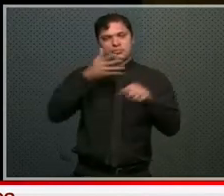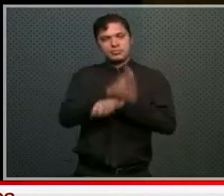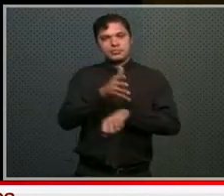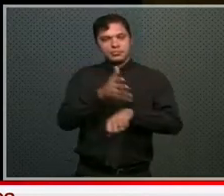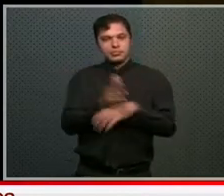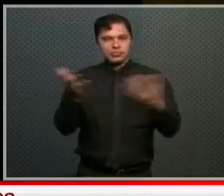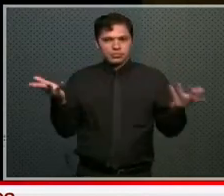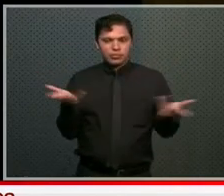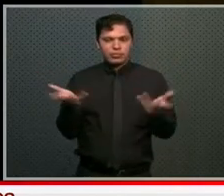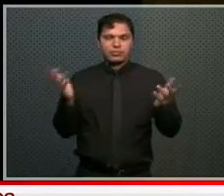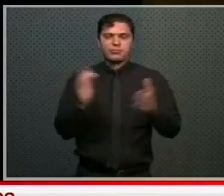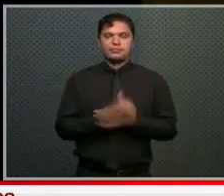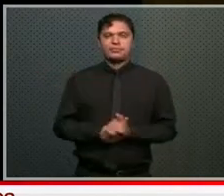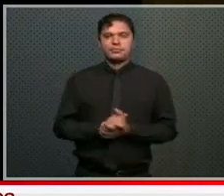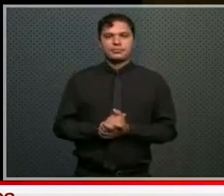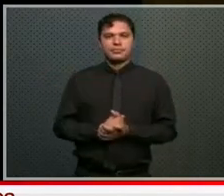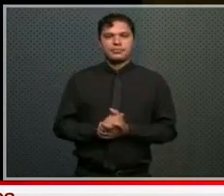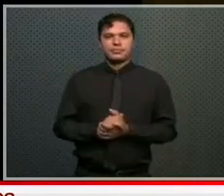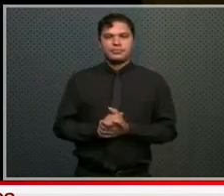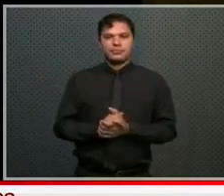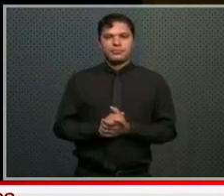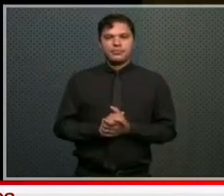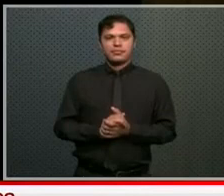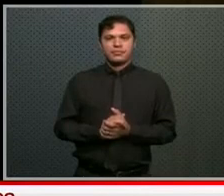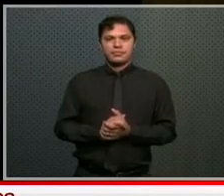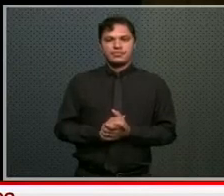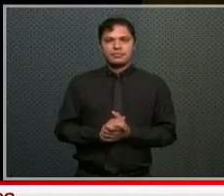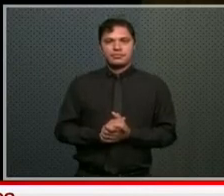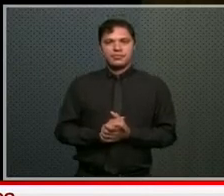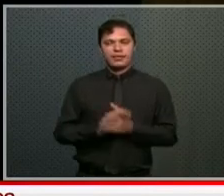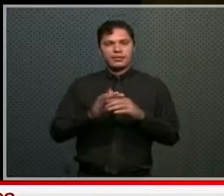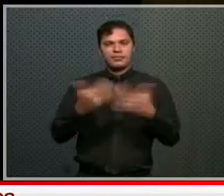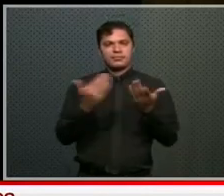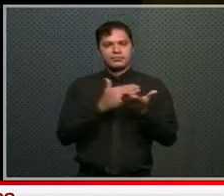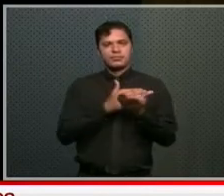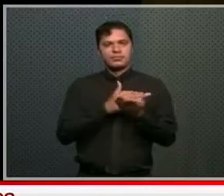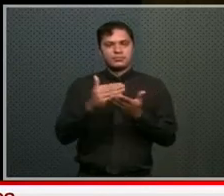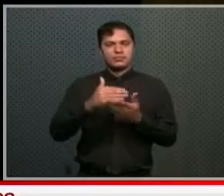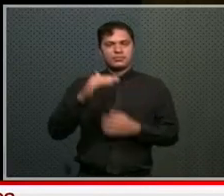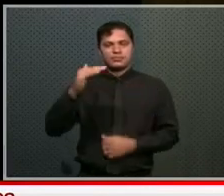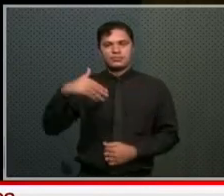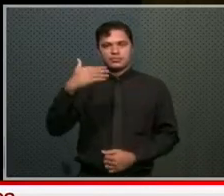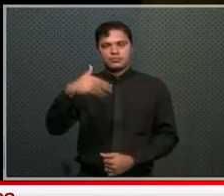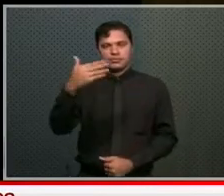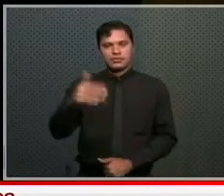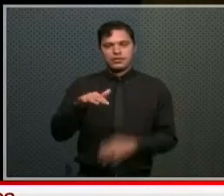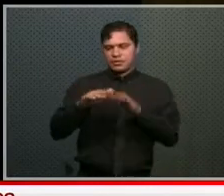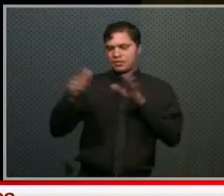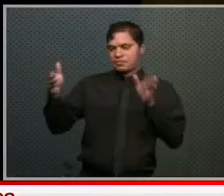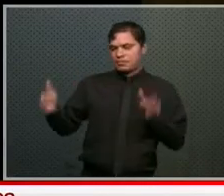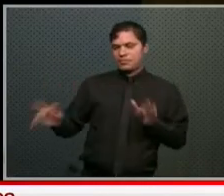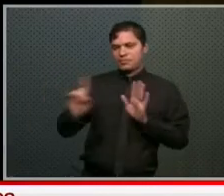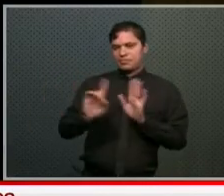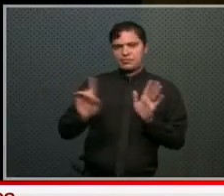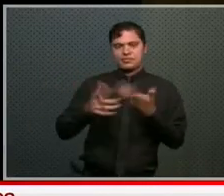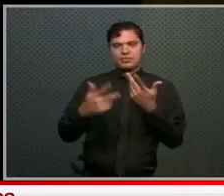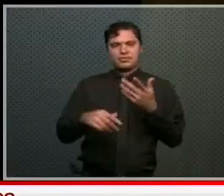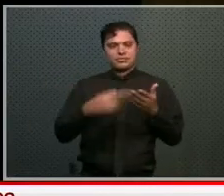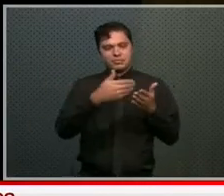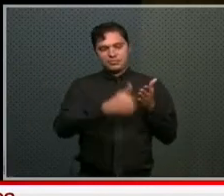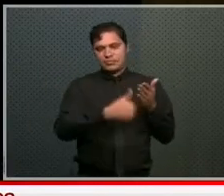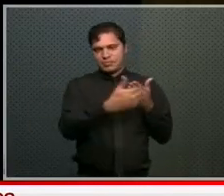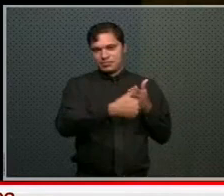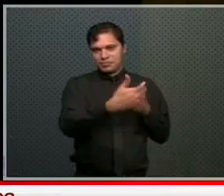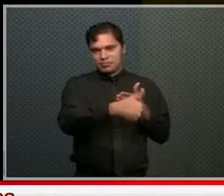e eu inicio a sequência não vou na sequência da mesa vou na sequência das fichas